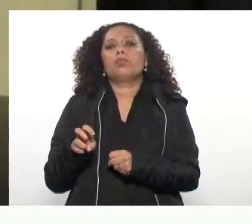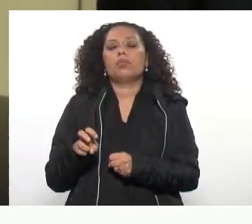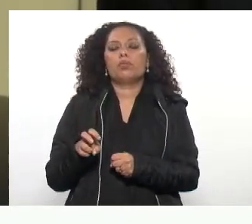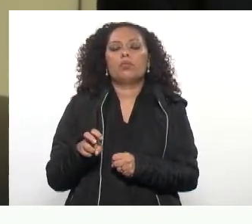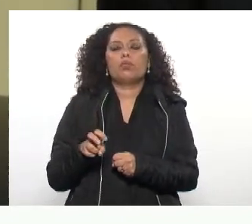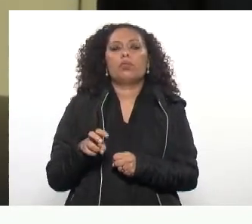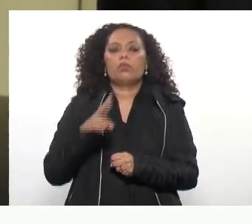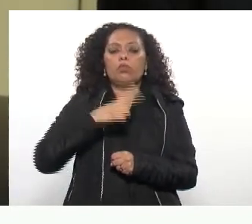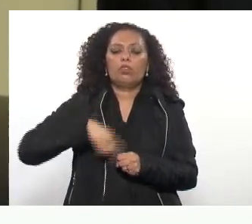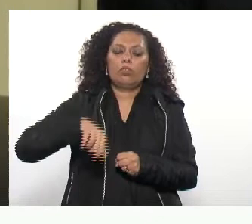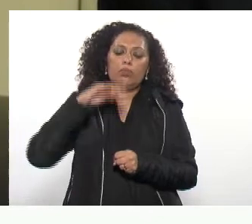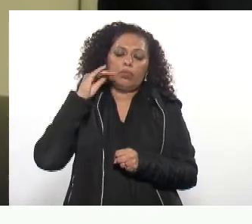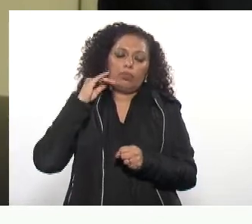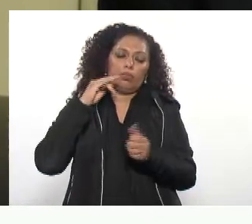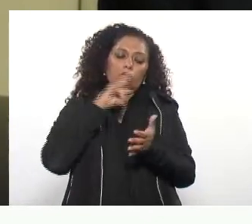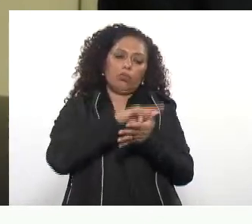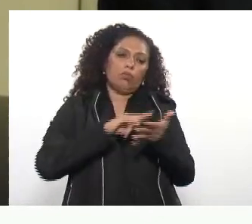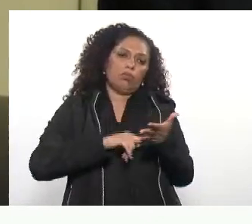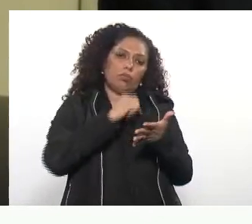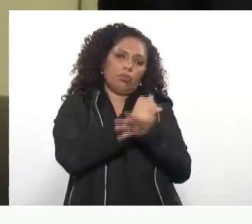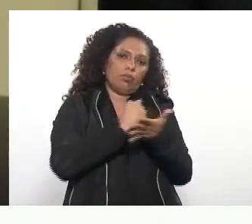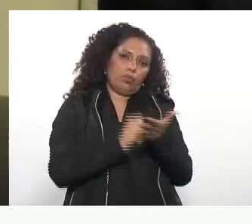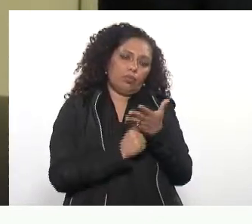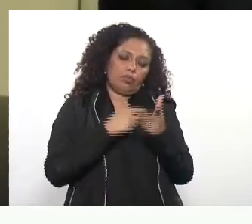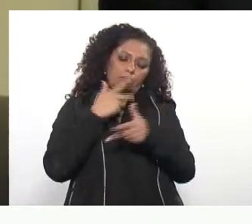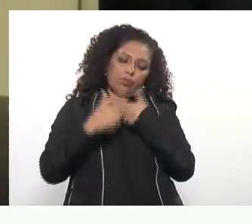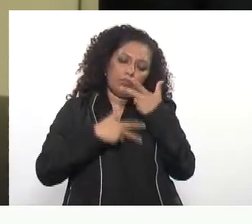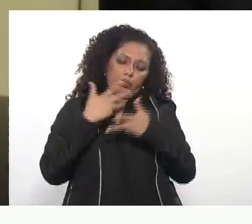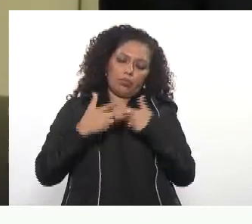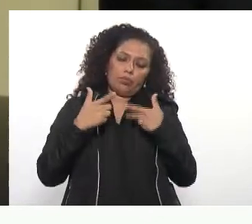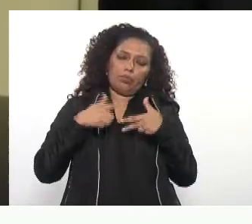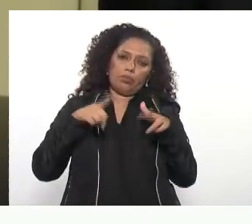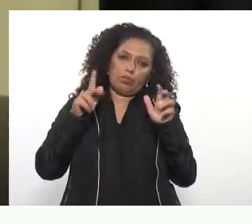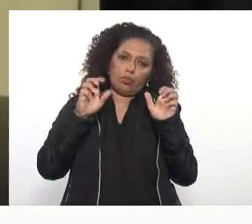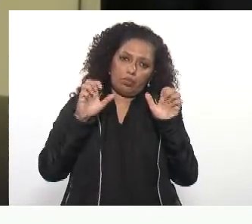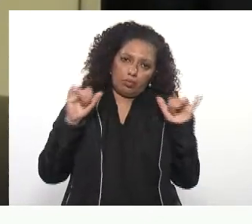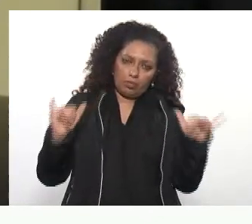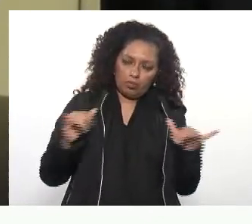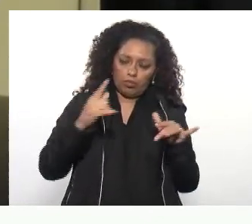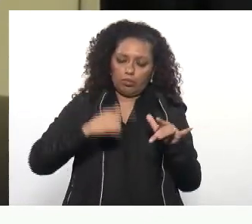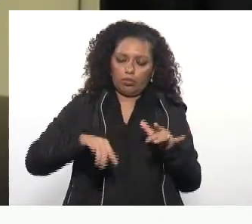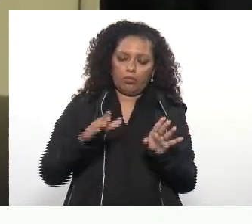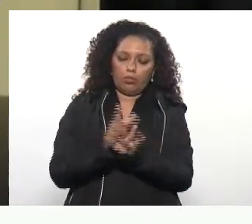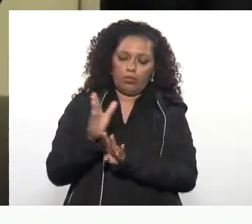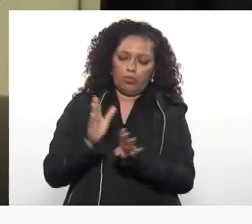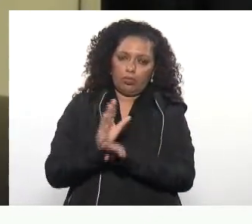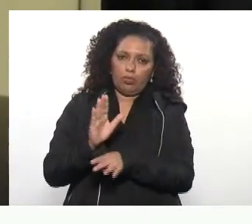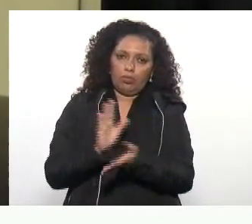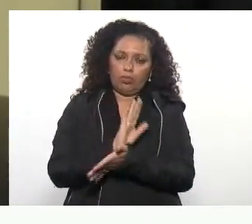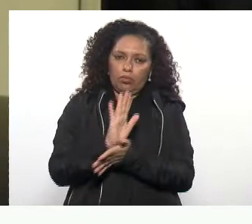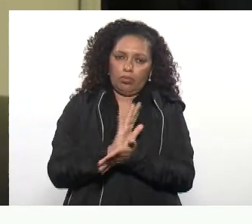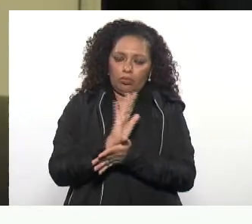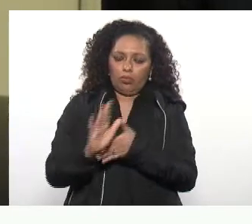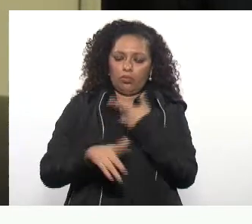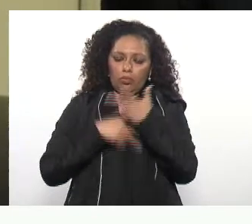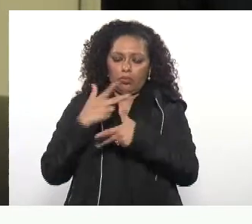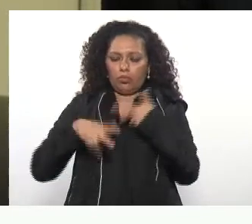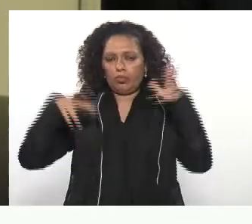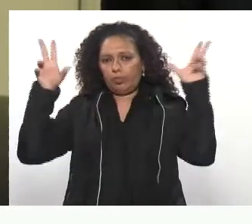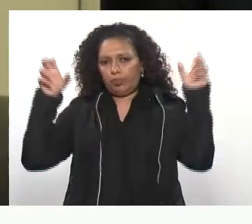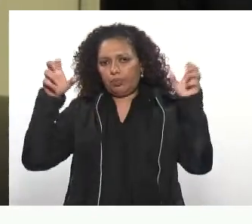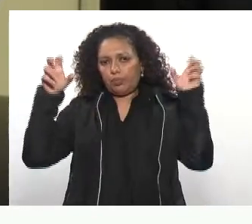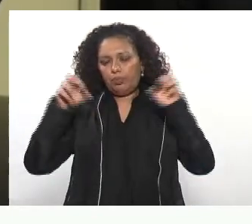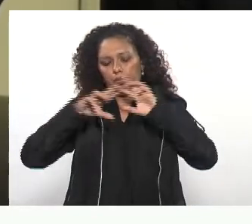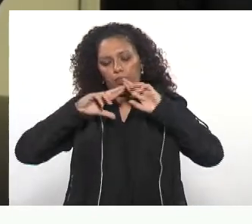nós regulamos a SEDAI através de instruções normativas que o nosso Conselho vai aplicando sobre diversos temas,